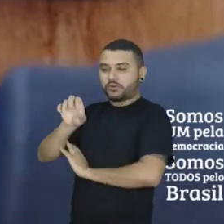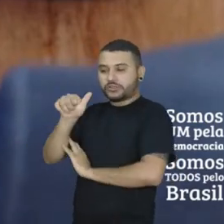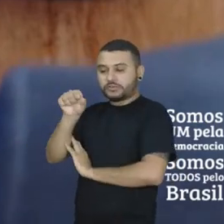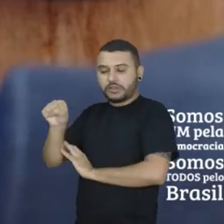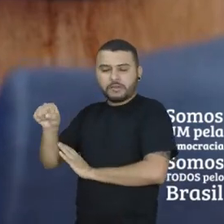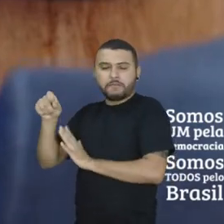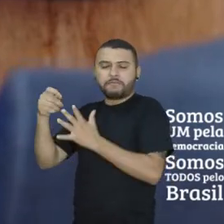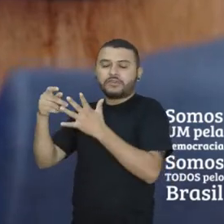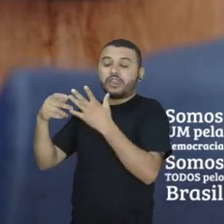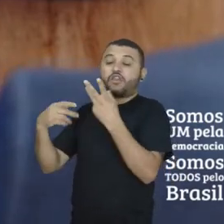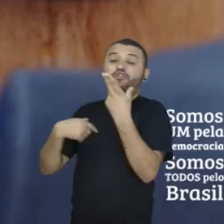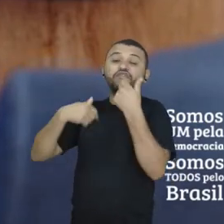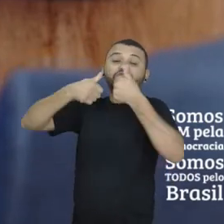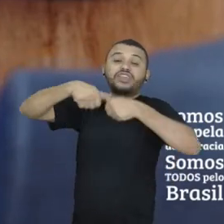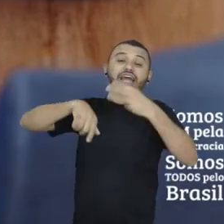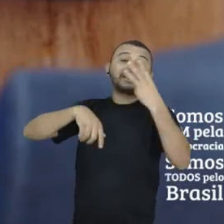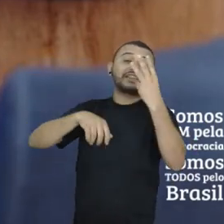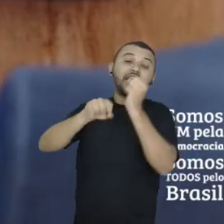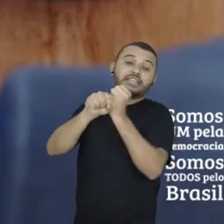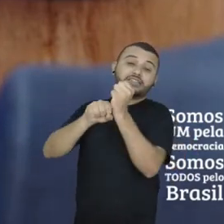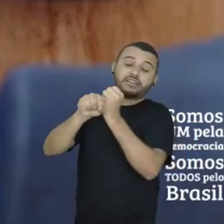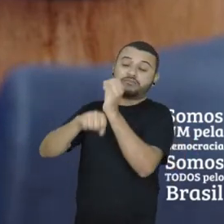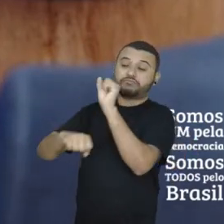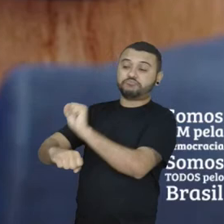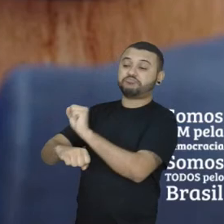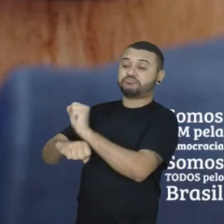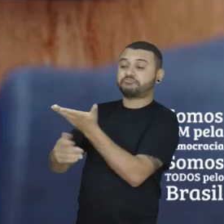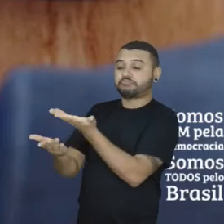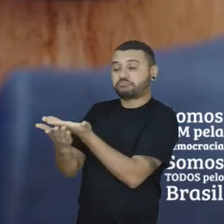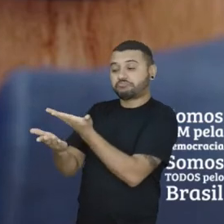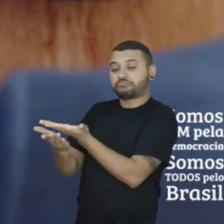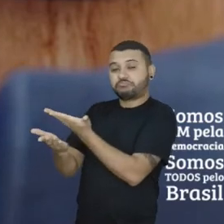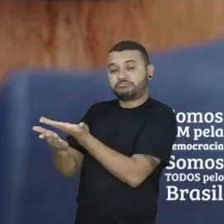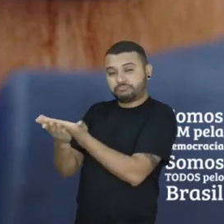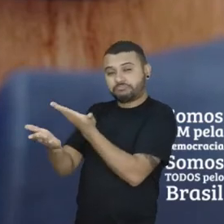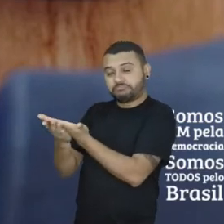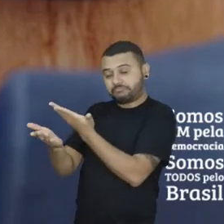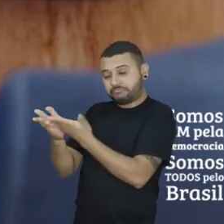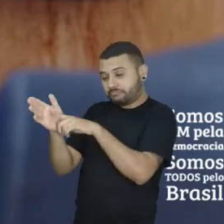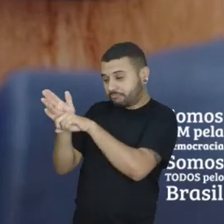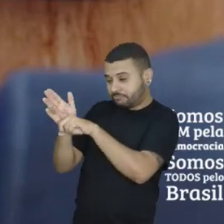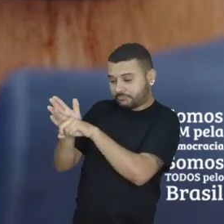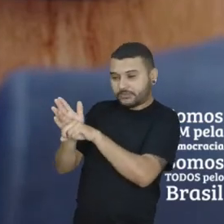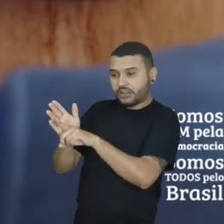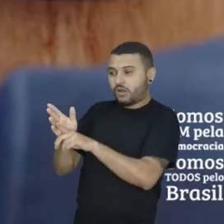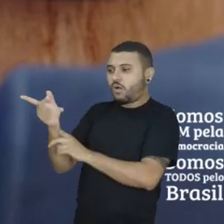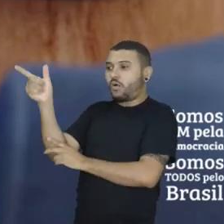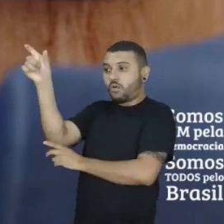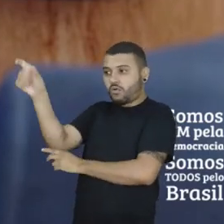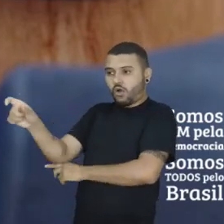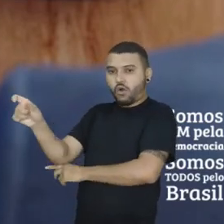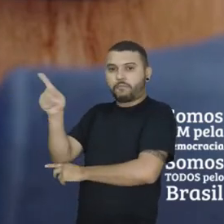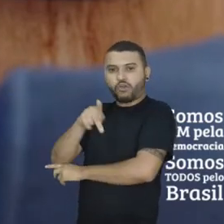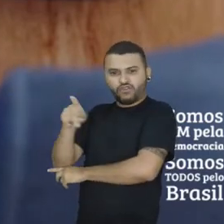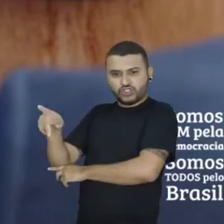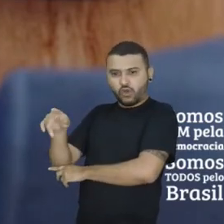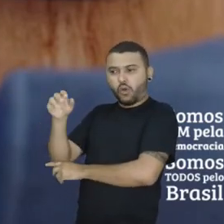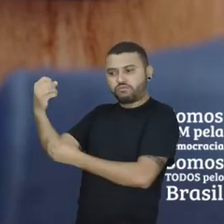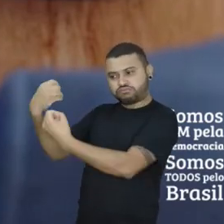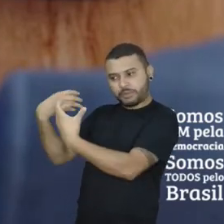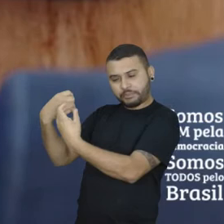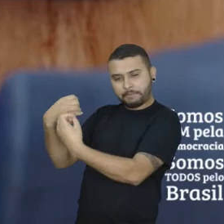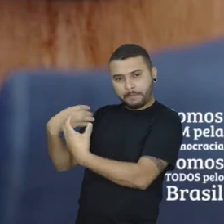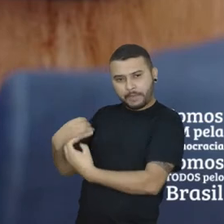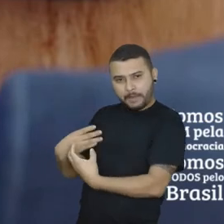Traumatologia, durante 3 anos, praticamente, fazendo um trabalho. Estudei com o professor Wurtzing, fiz